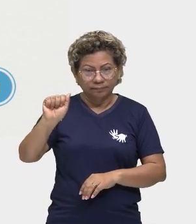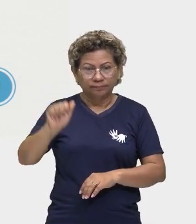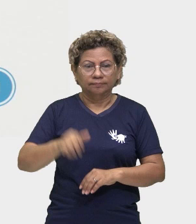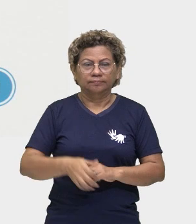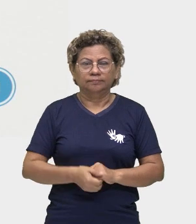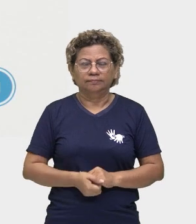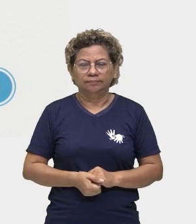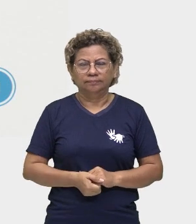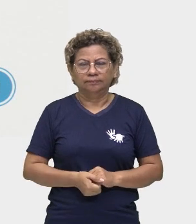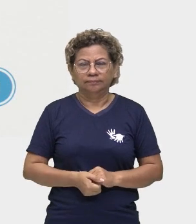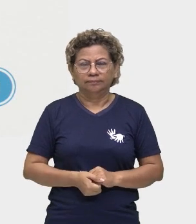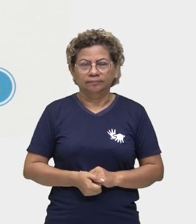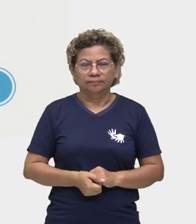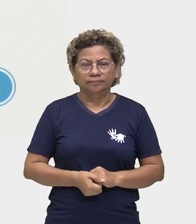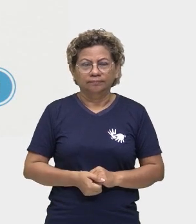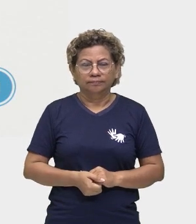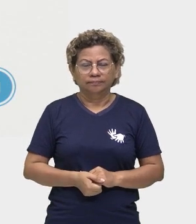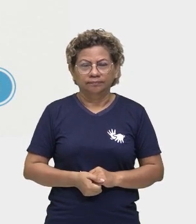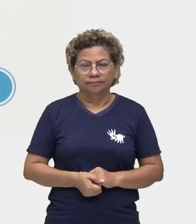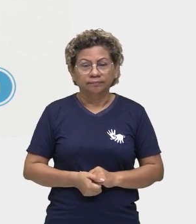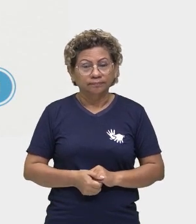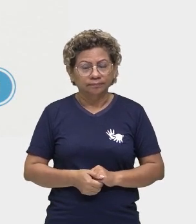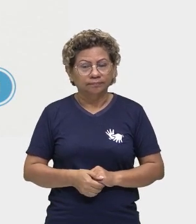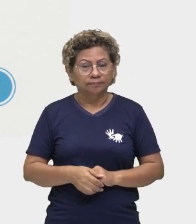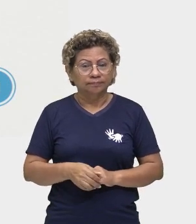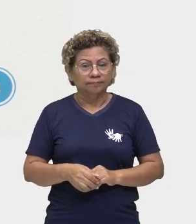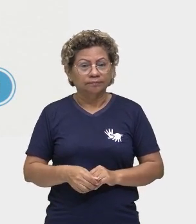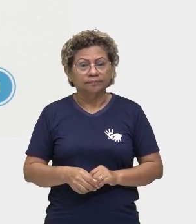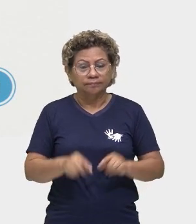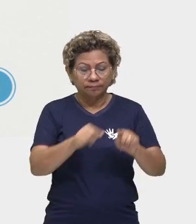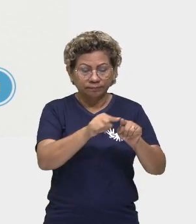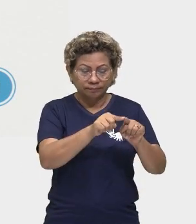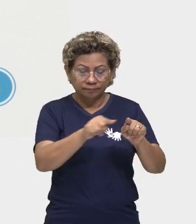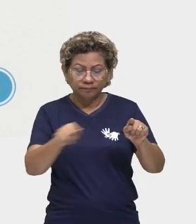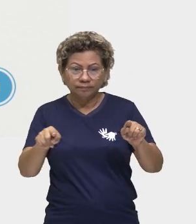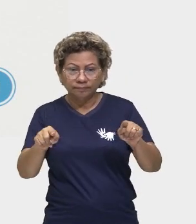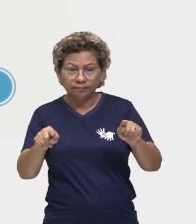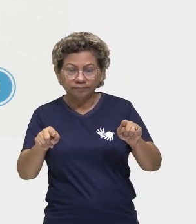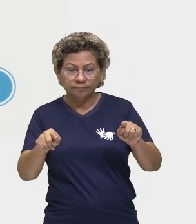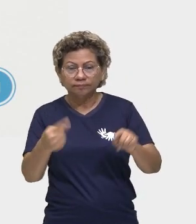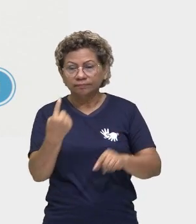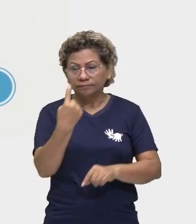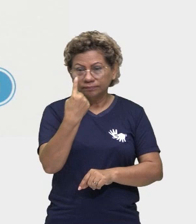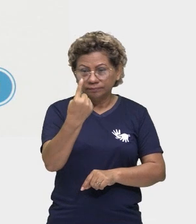um único segmento, olha só, que liga esses pontos.